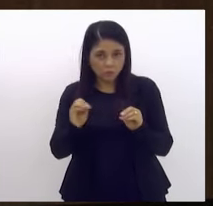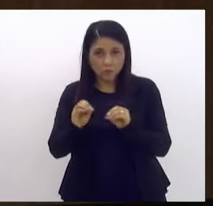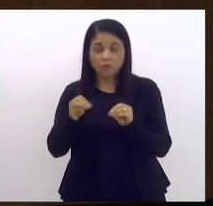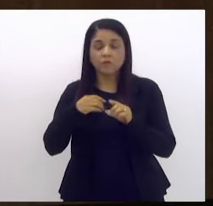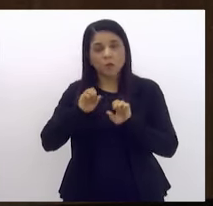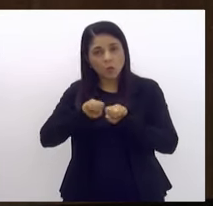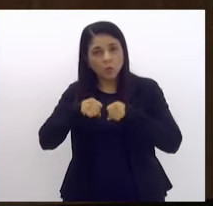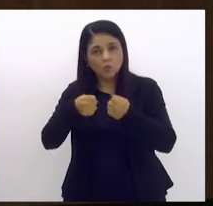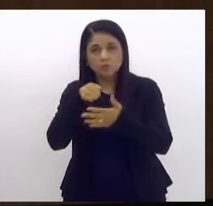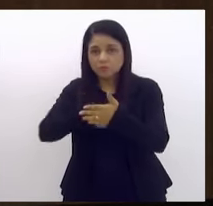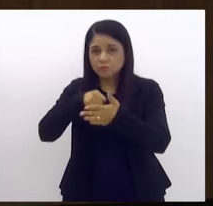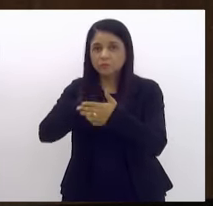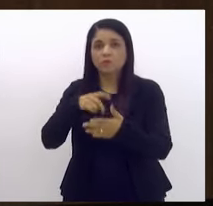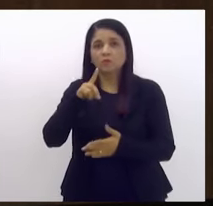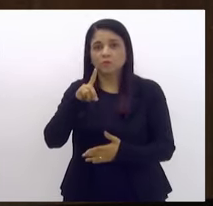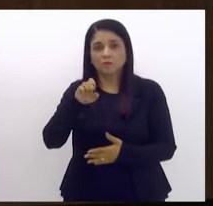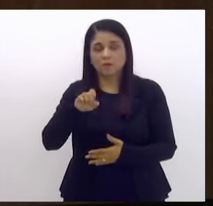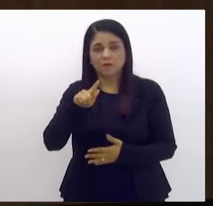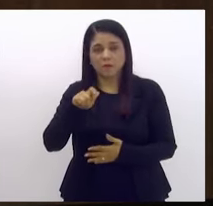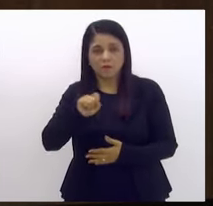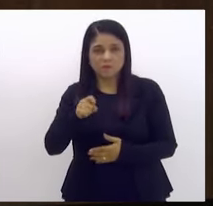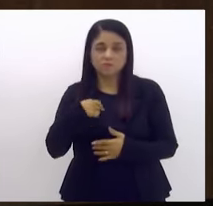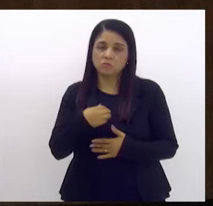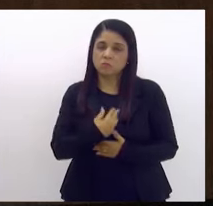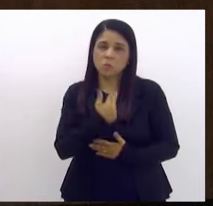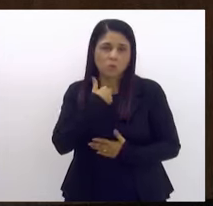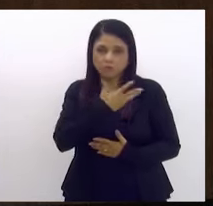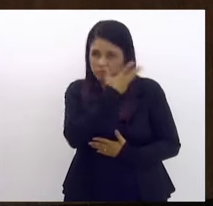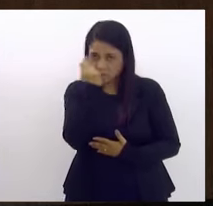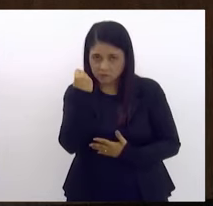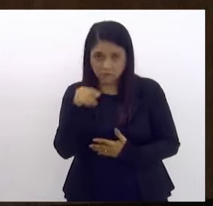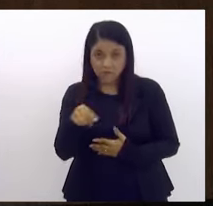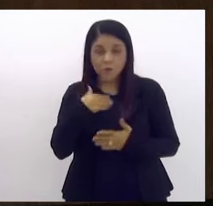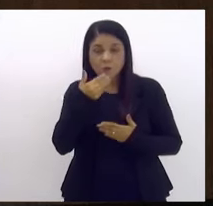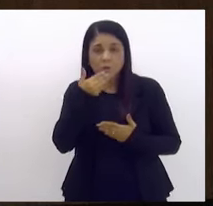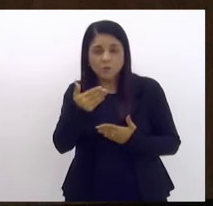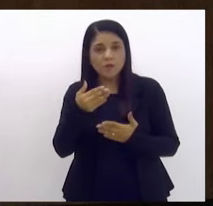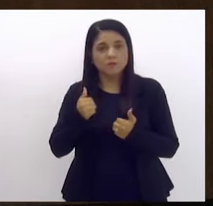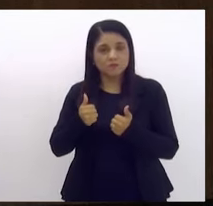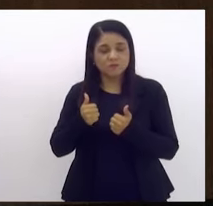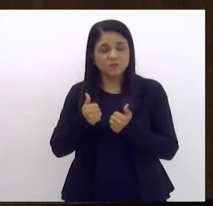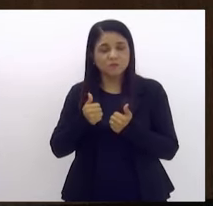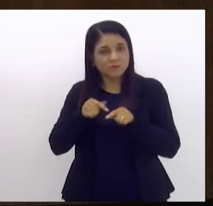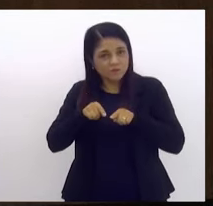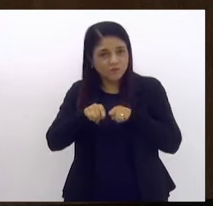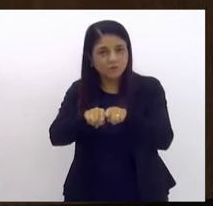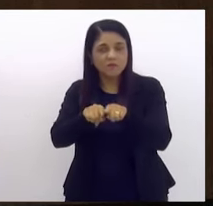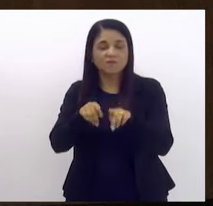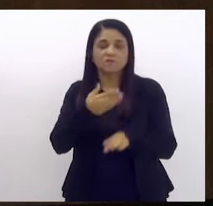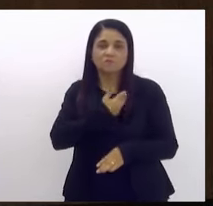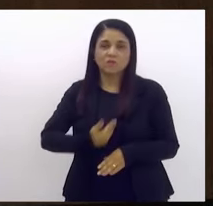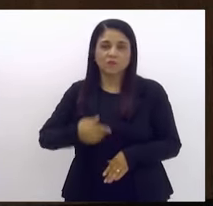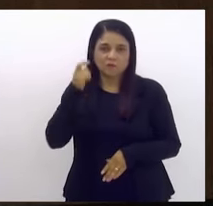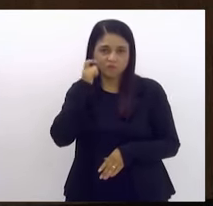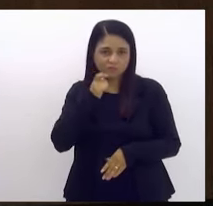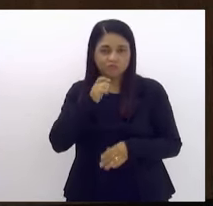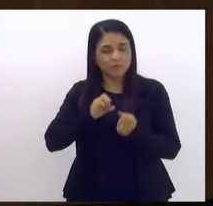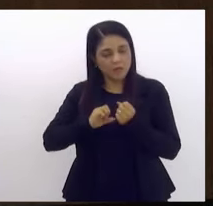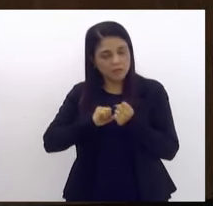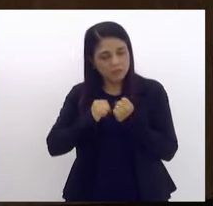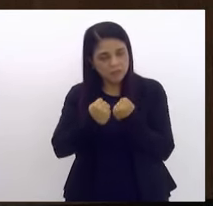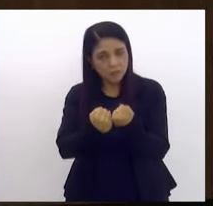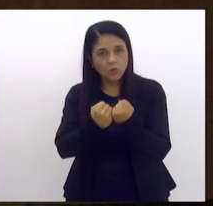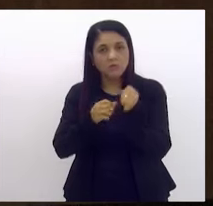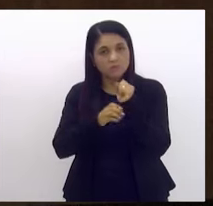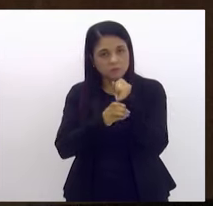o DEGASE não pode ser esquecido. Então, aqui eu peço ao nosso aliado, que eu sei que é o Cláudio Castro, pela segurança socioeducativa,